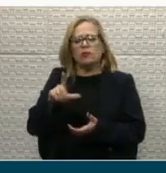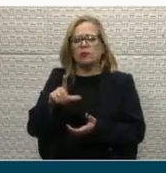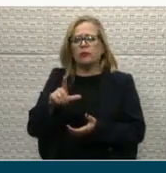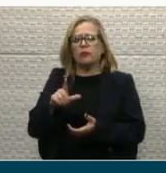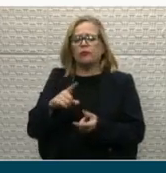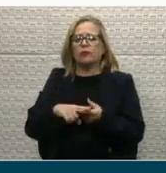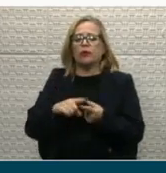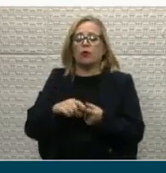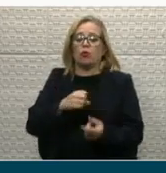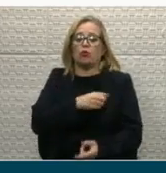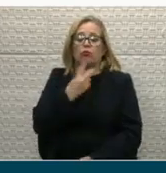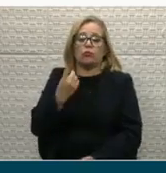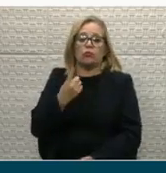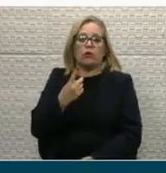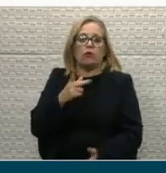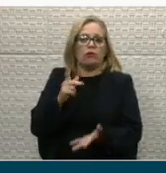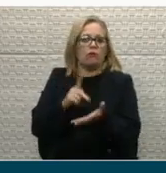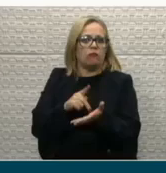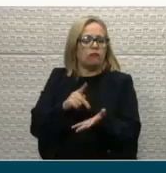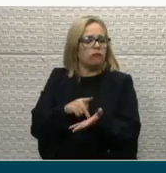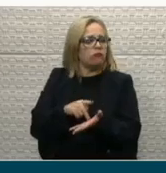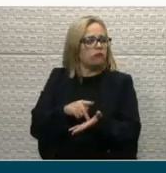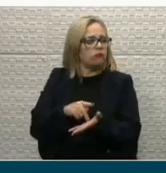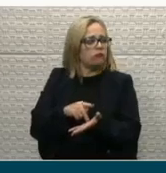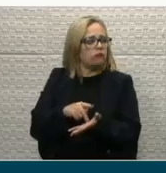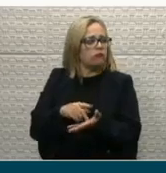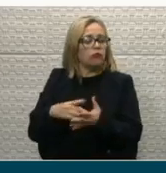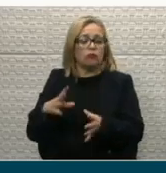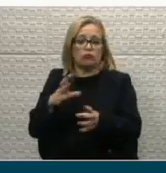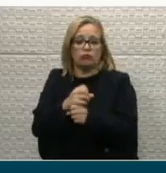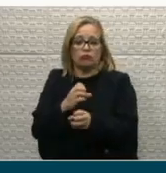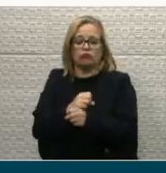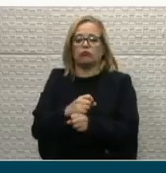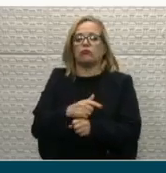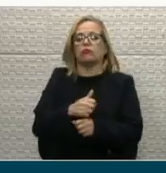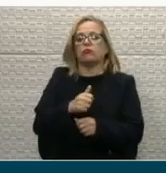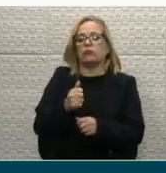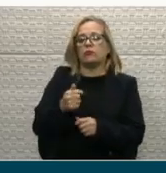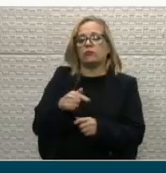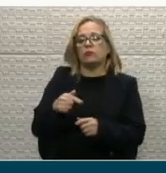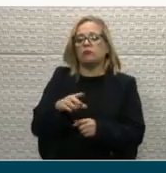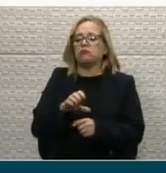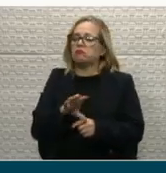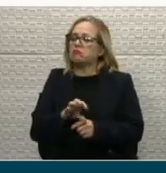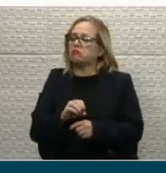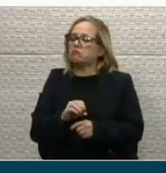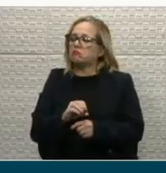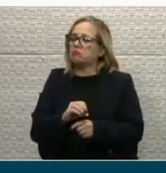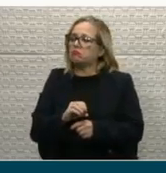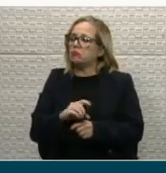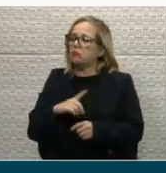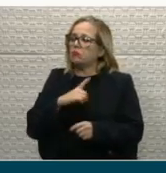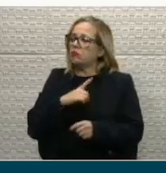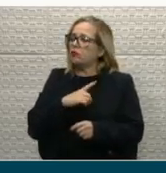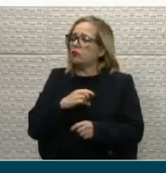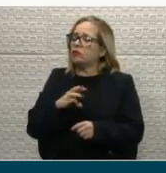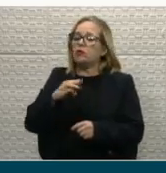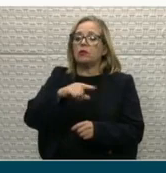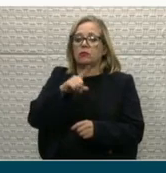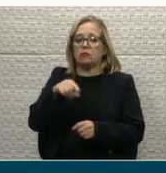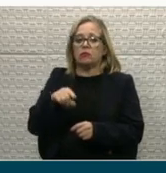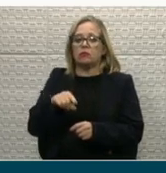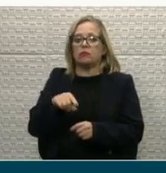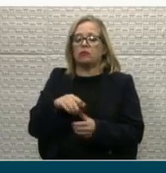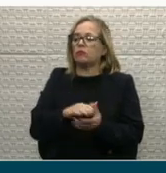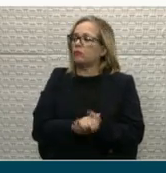real, ele é uma incógnita. Quando eu calculo A menos lambda I, eu vou obter essa matriz.